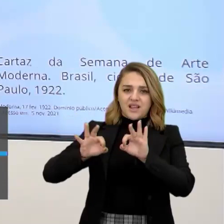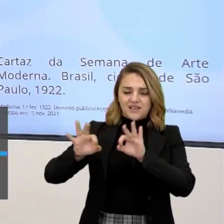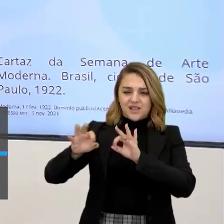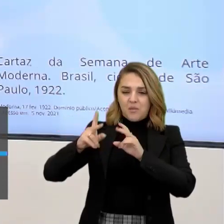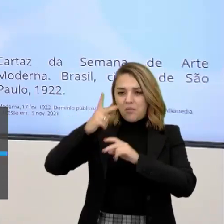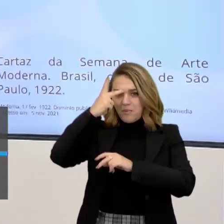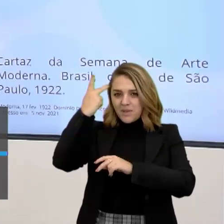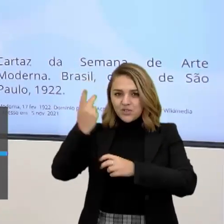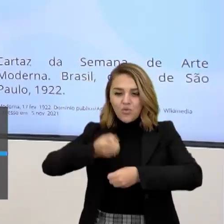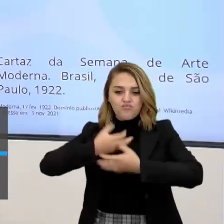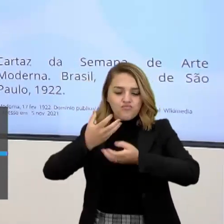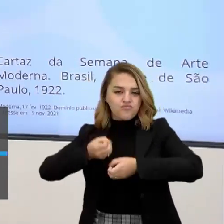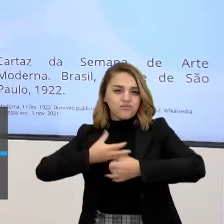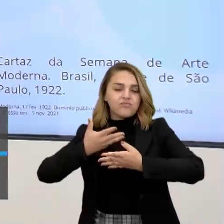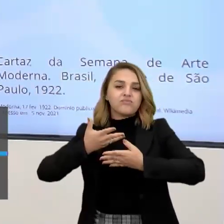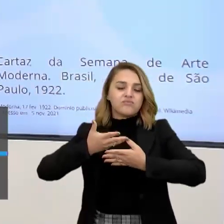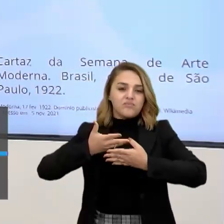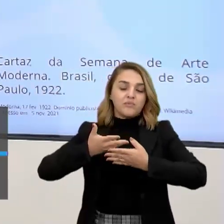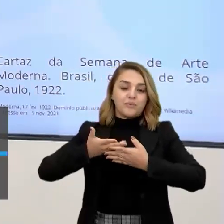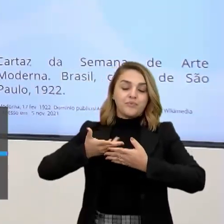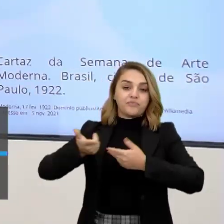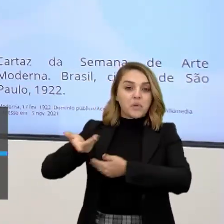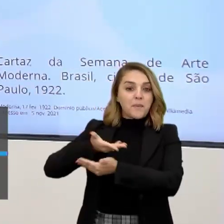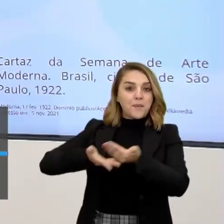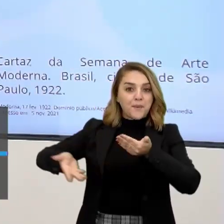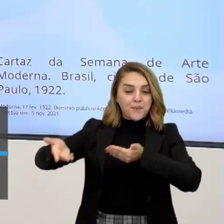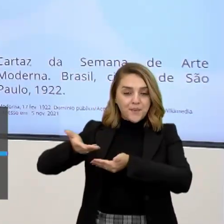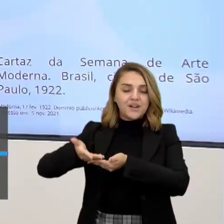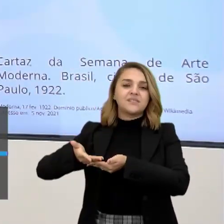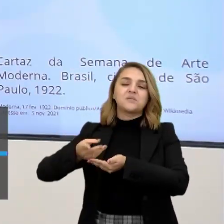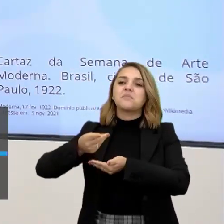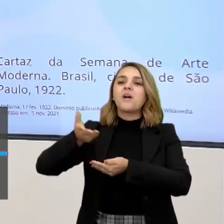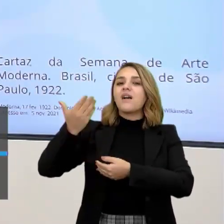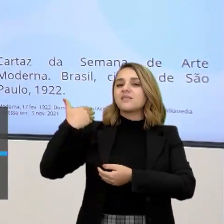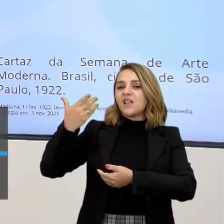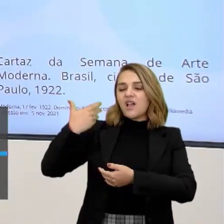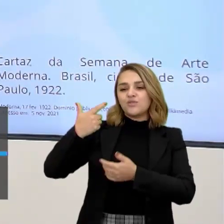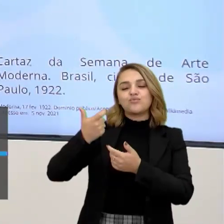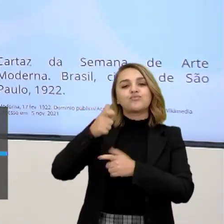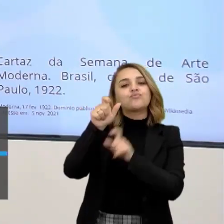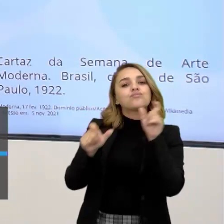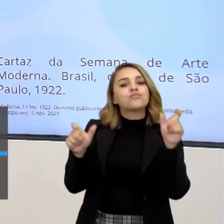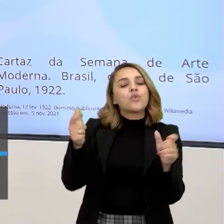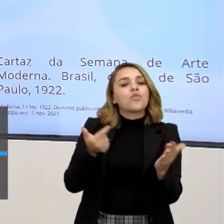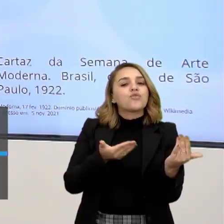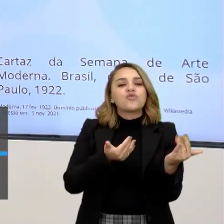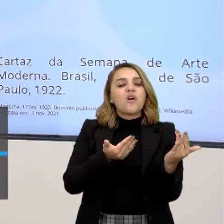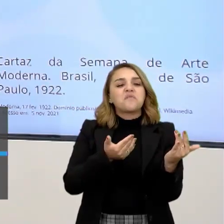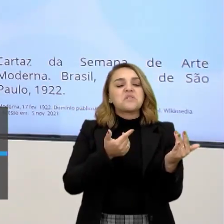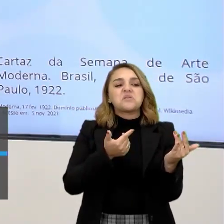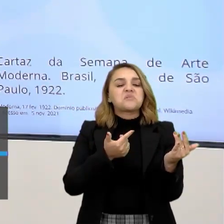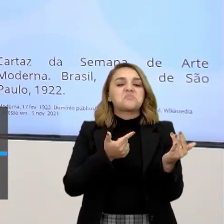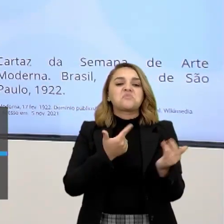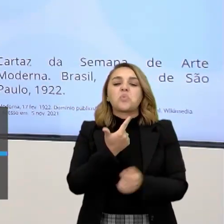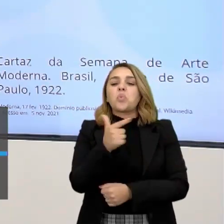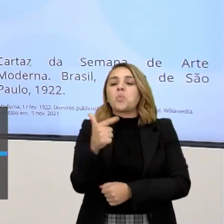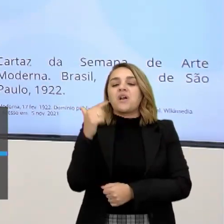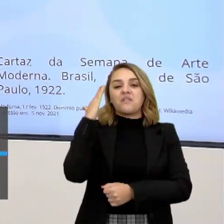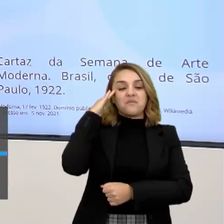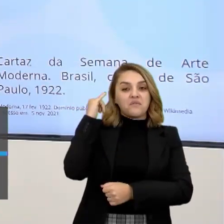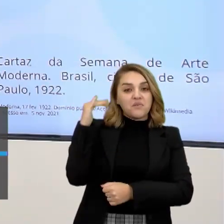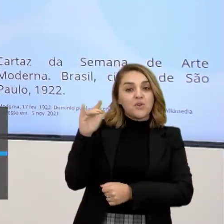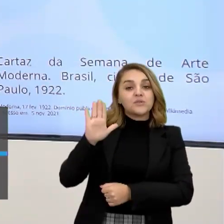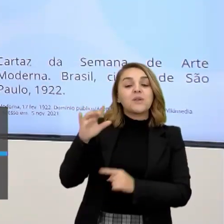por, hoje, famosos, mas na época jovens desconhecidos, que tinham em comum o fato de